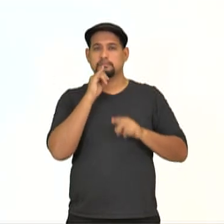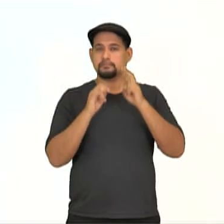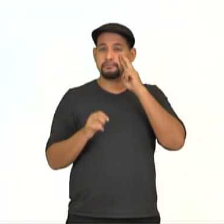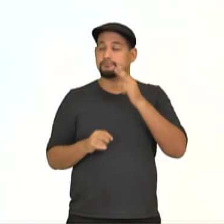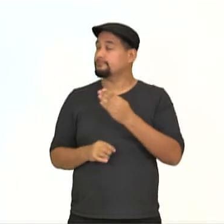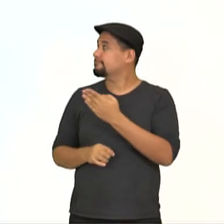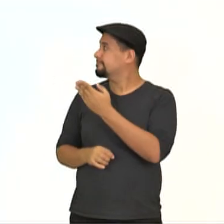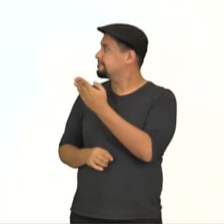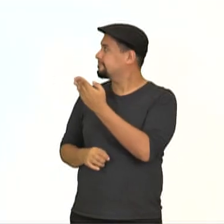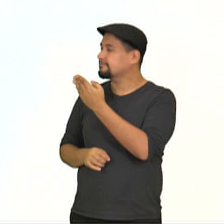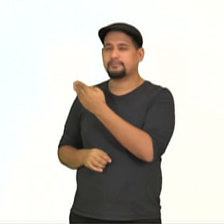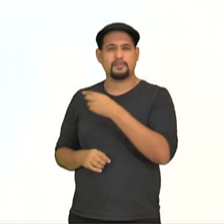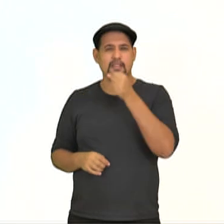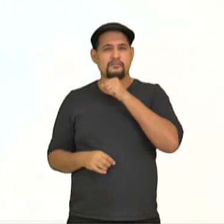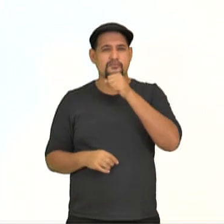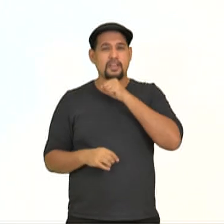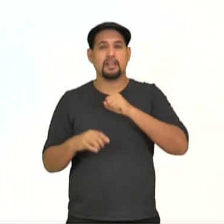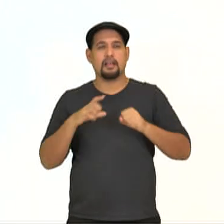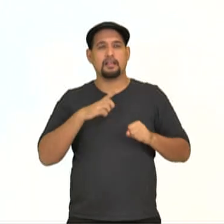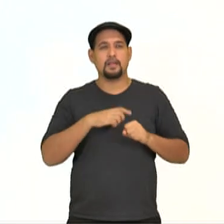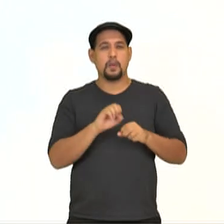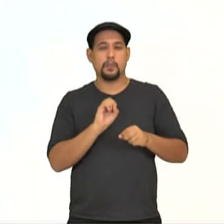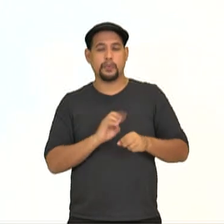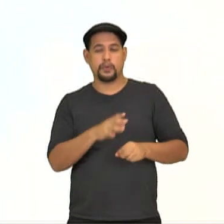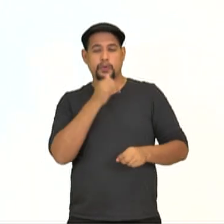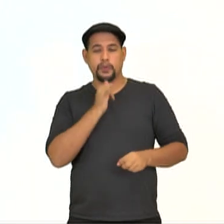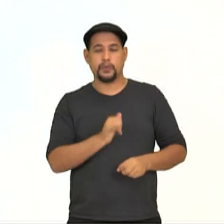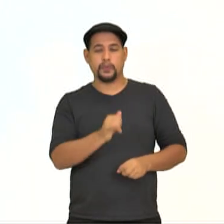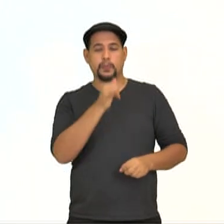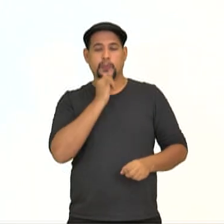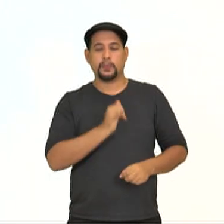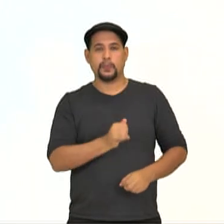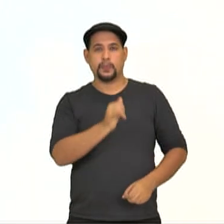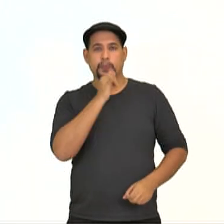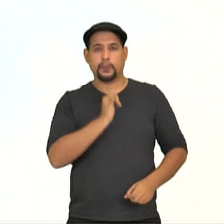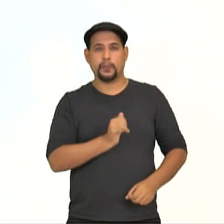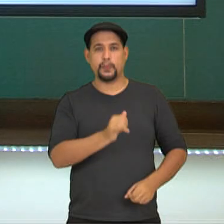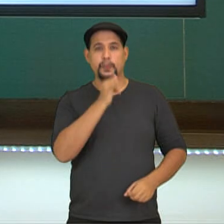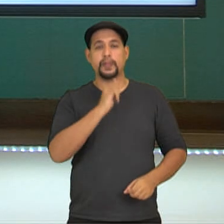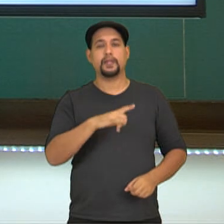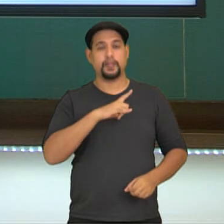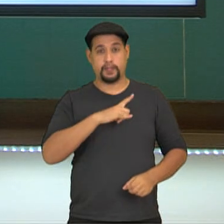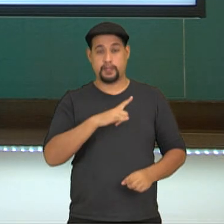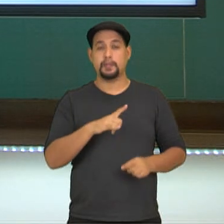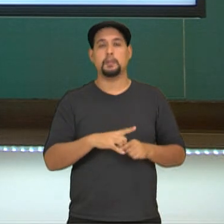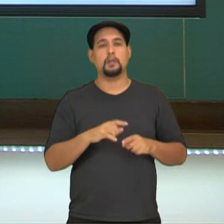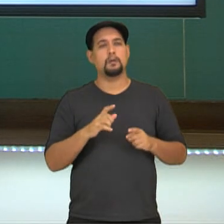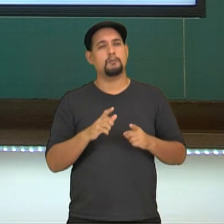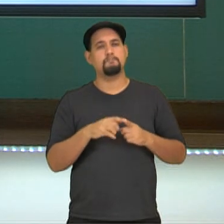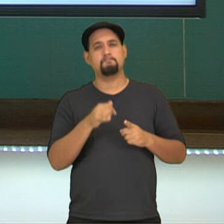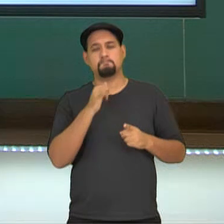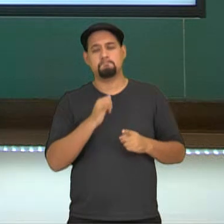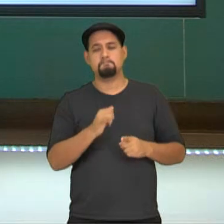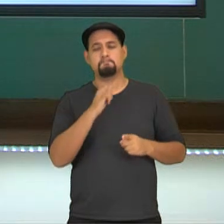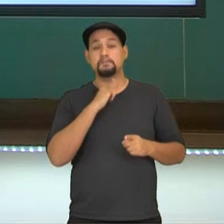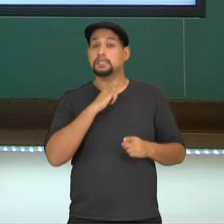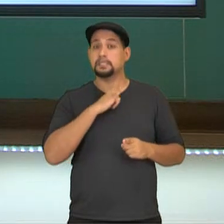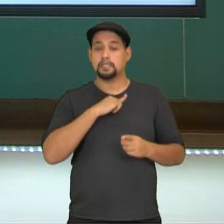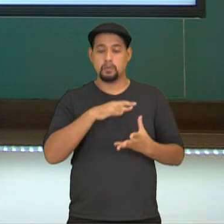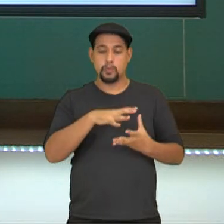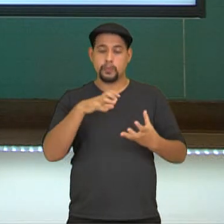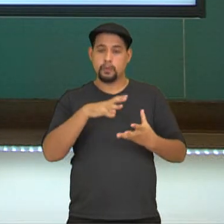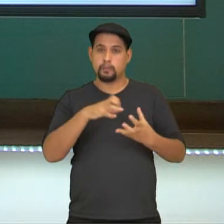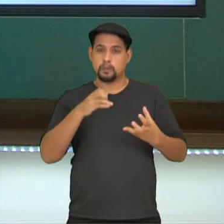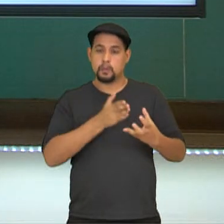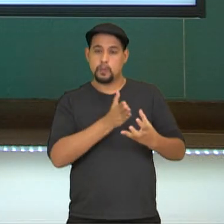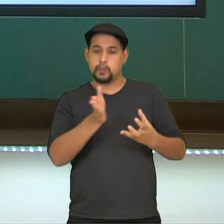tem um emissor de elétrons aqui, que passa por esse tubo, eu tenho aqui um campo elétrico, o campo magnético das bobinas, que desvia um